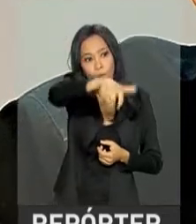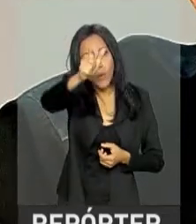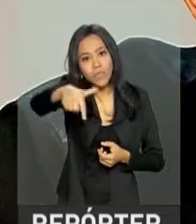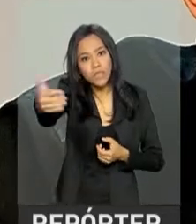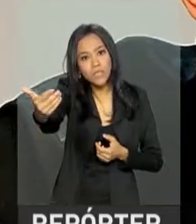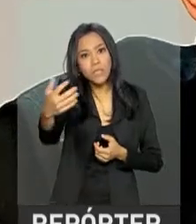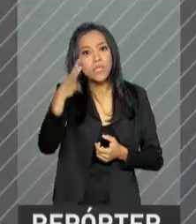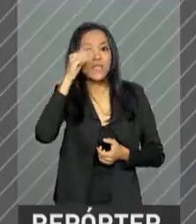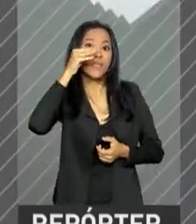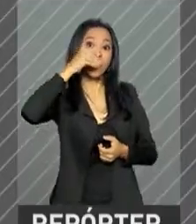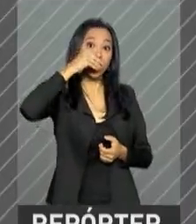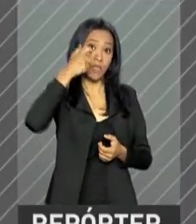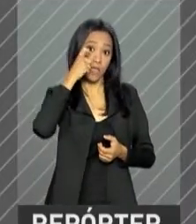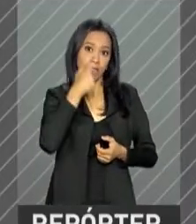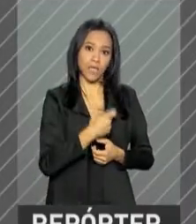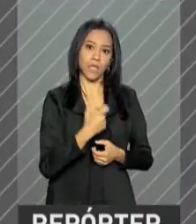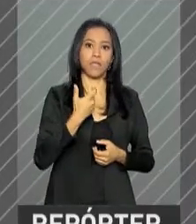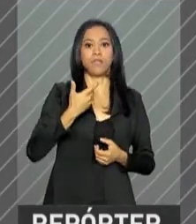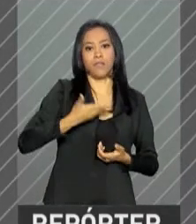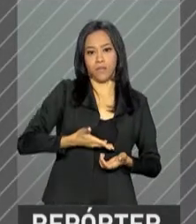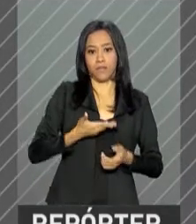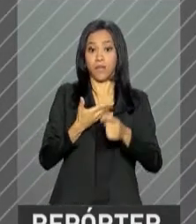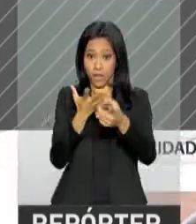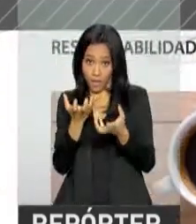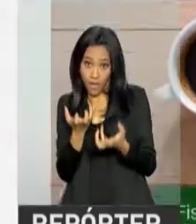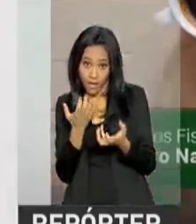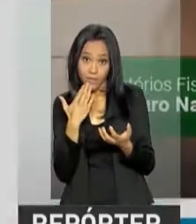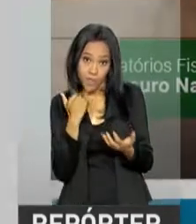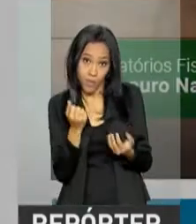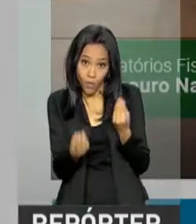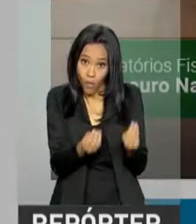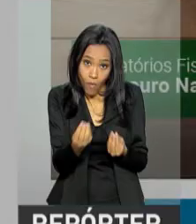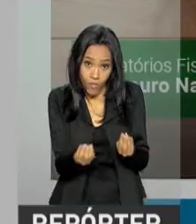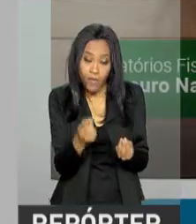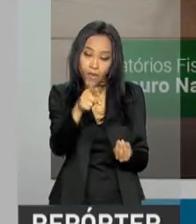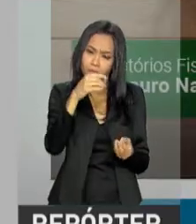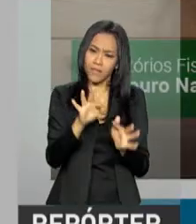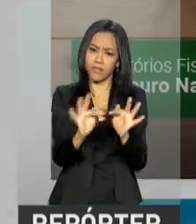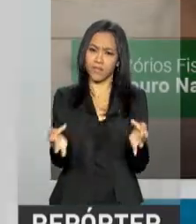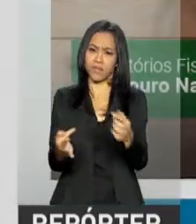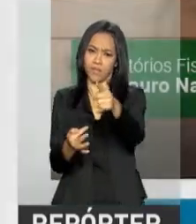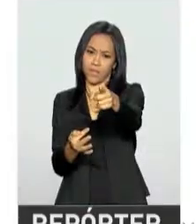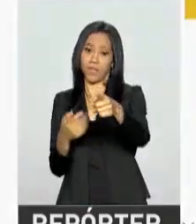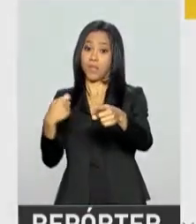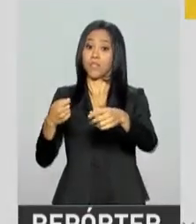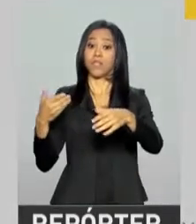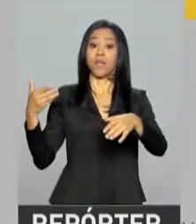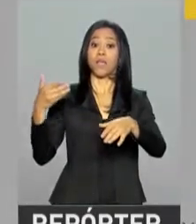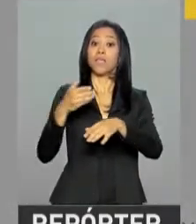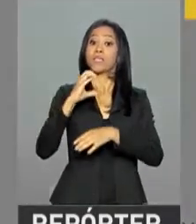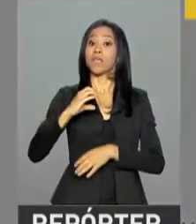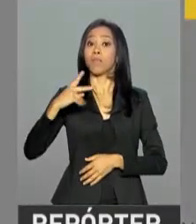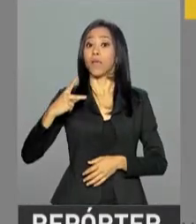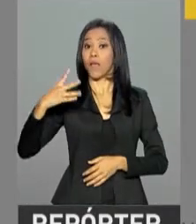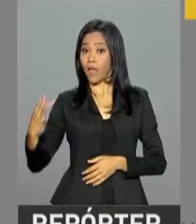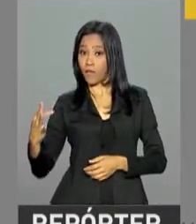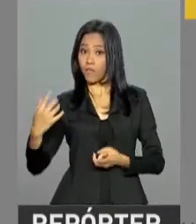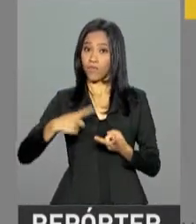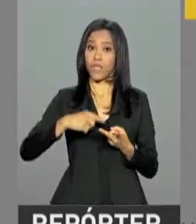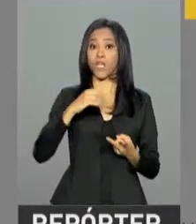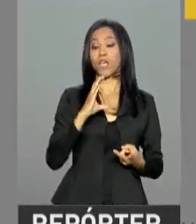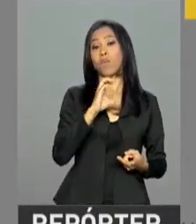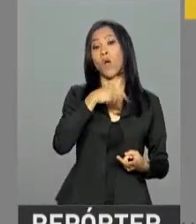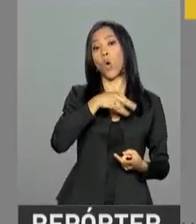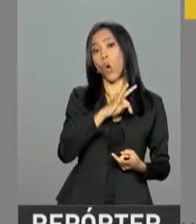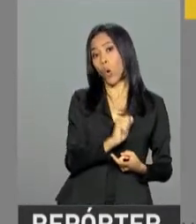aproxime mais o programa e quer investir no tesouro direto o processo é simples você precisa ter um cpf e uma conta em